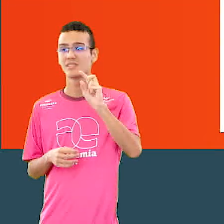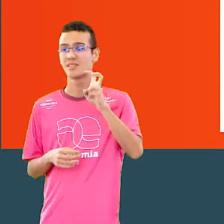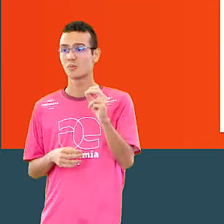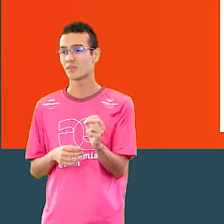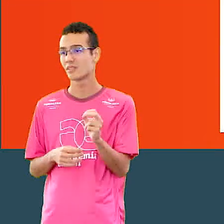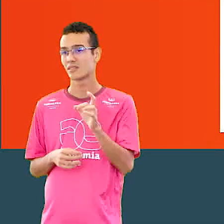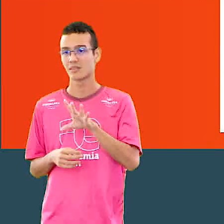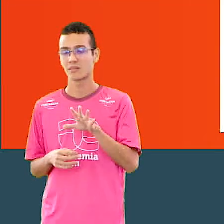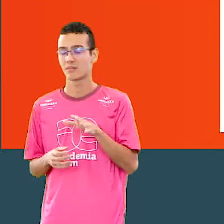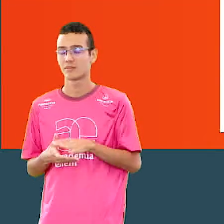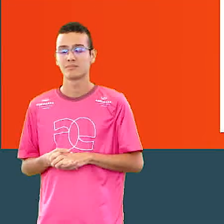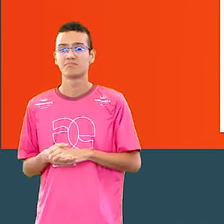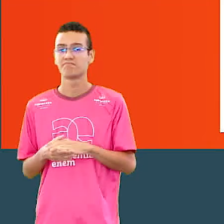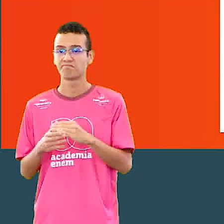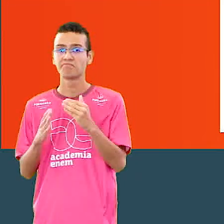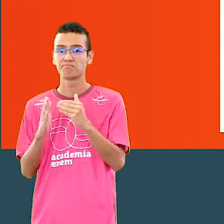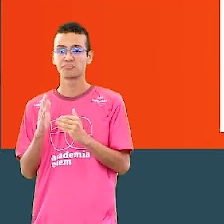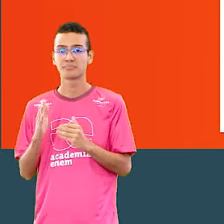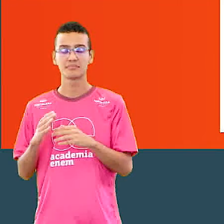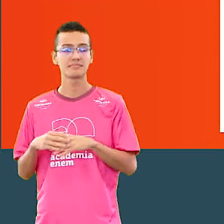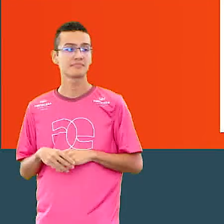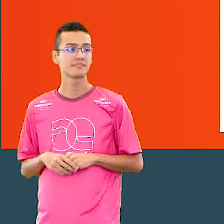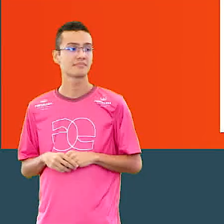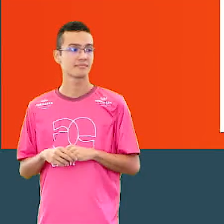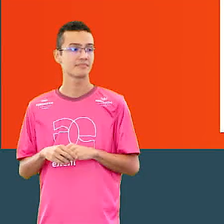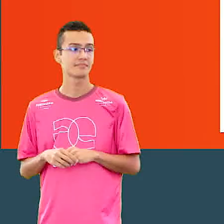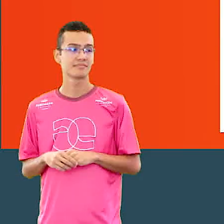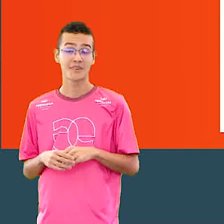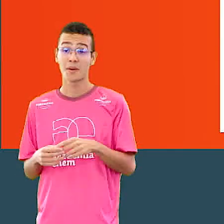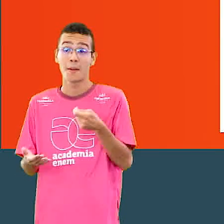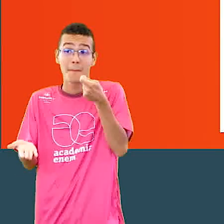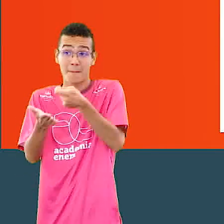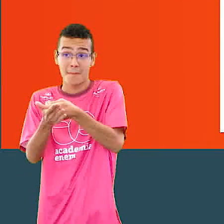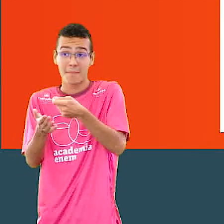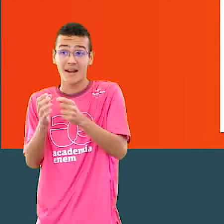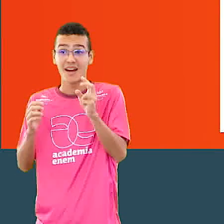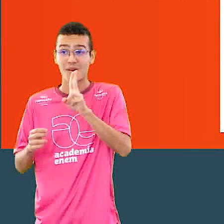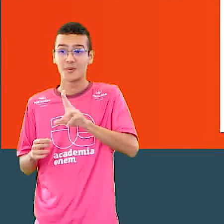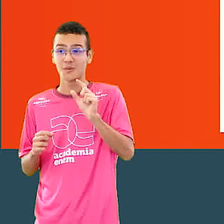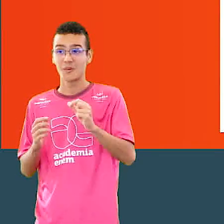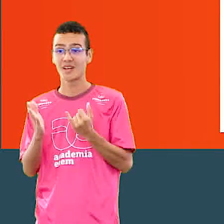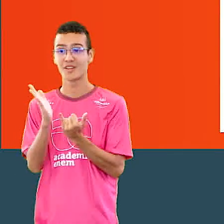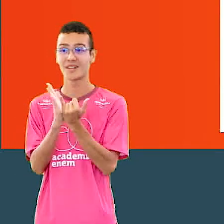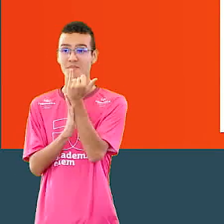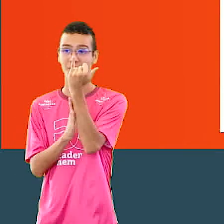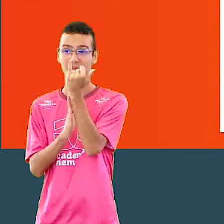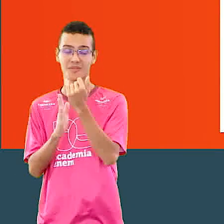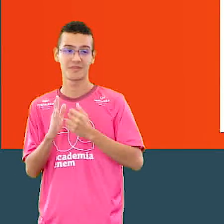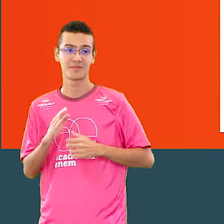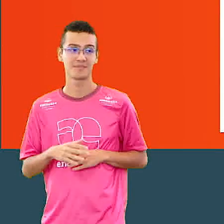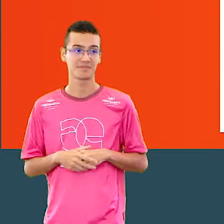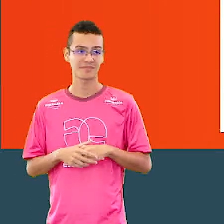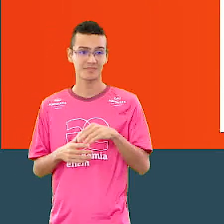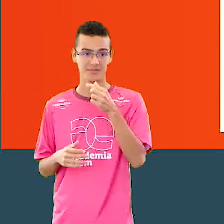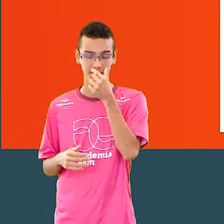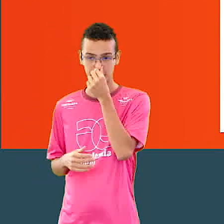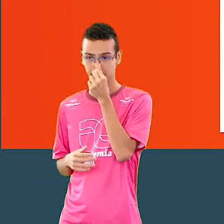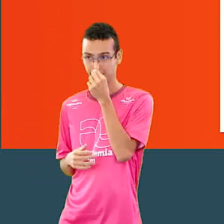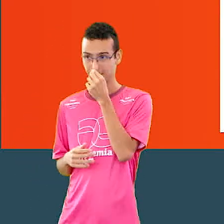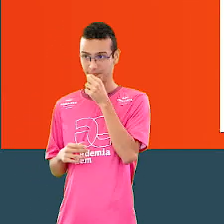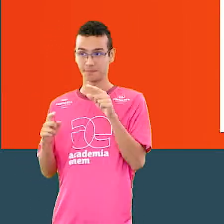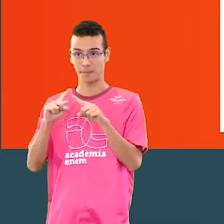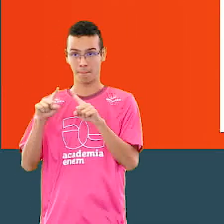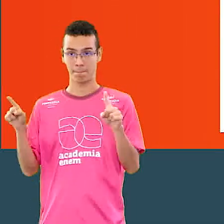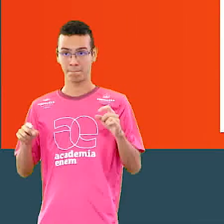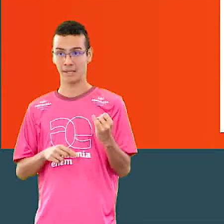bem baixas, né? Na verdade, a gente paga com nossos impostos, né? De fato, a gente paga com os nossos impostos. Mas é importante